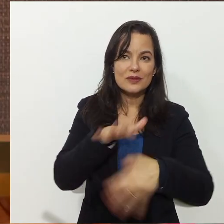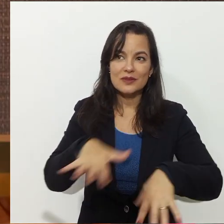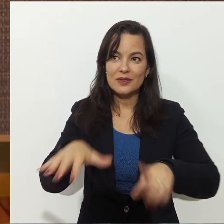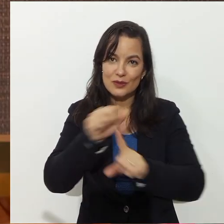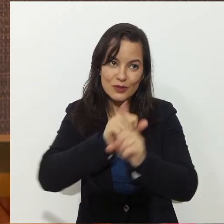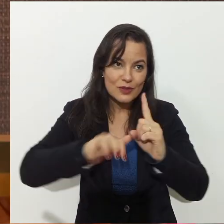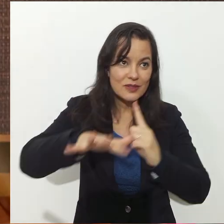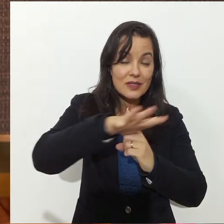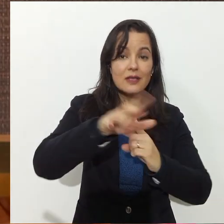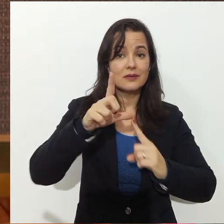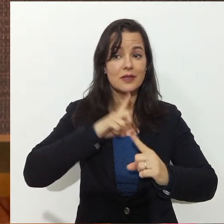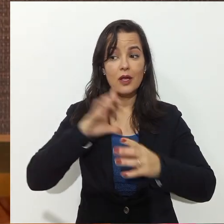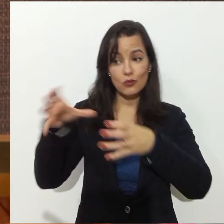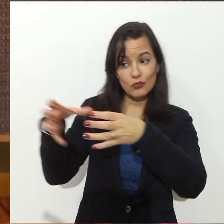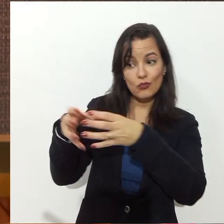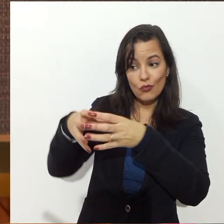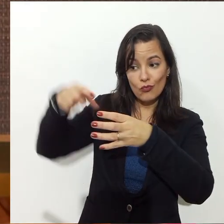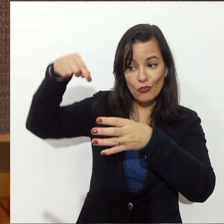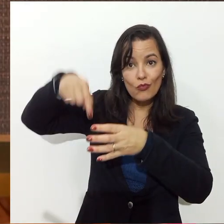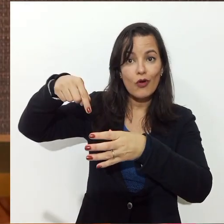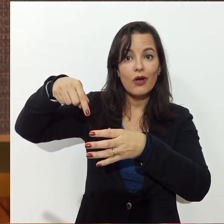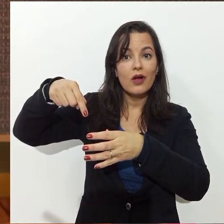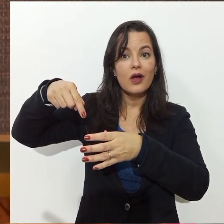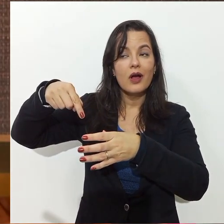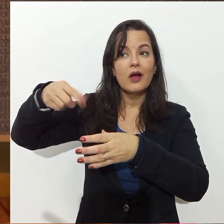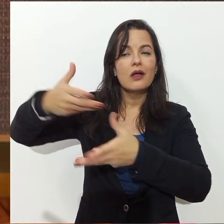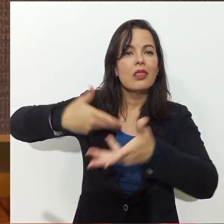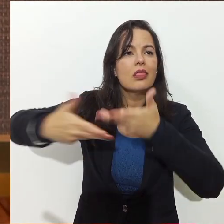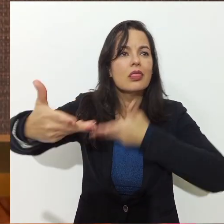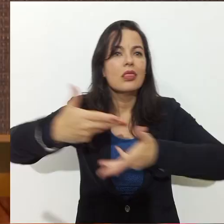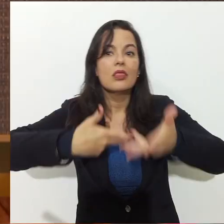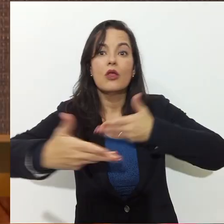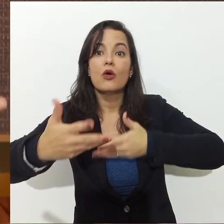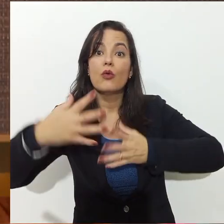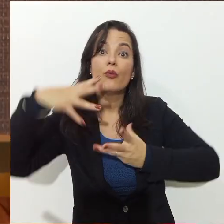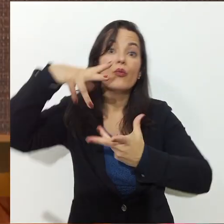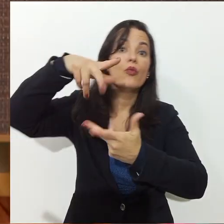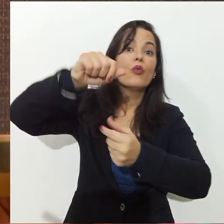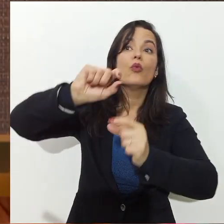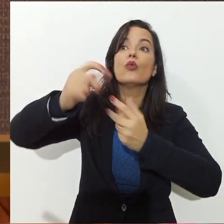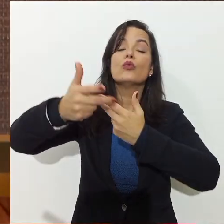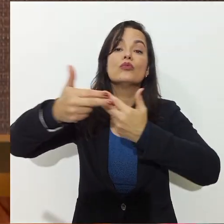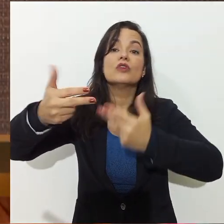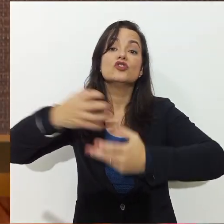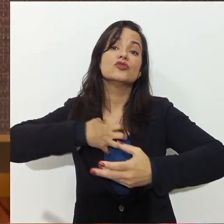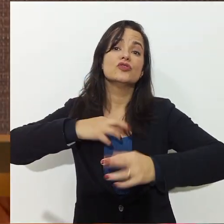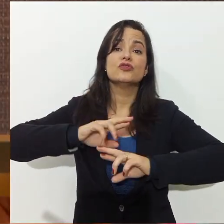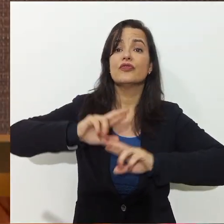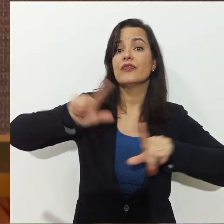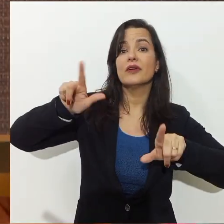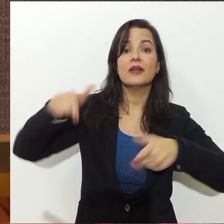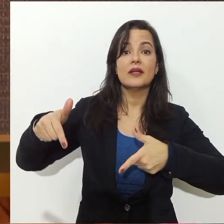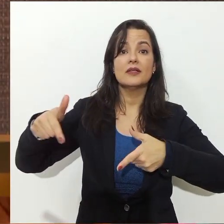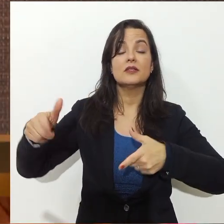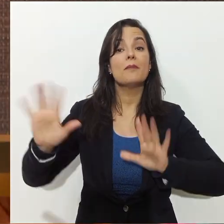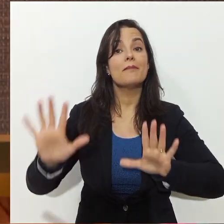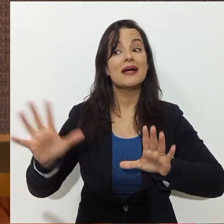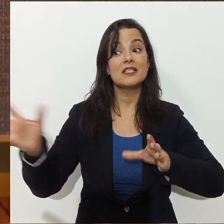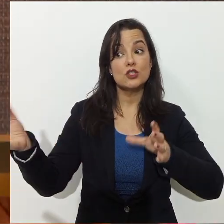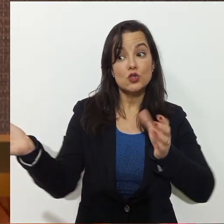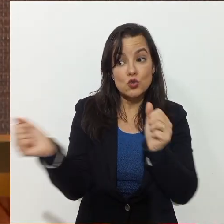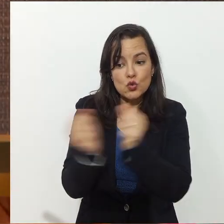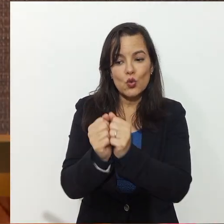com o mundo de uma maneira diferente, né? Mas que estão conosco, estão nos mesmos ambientes, frequentando os